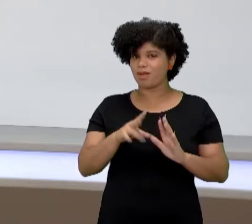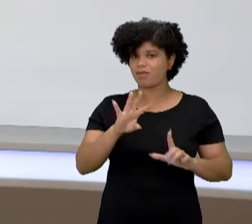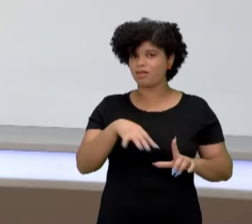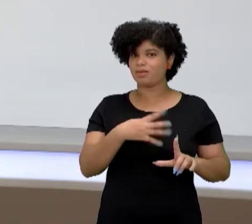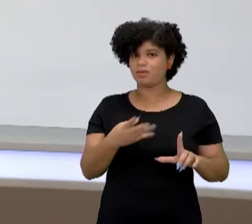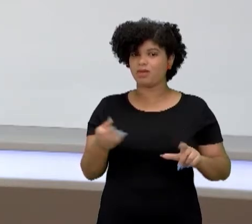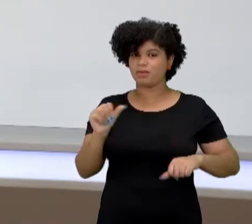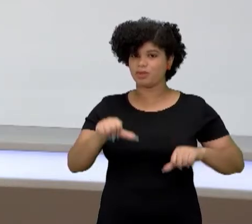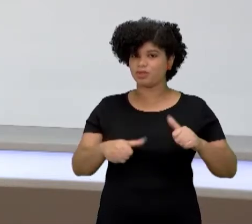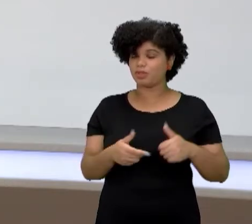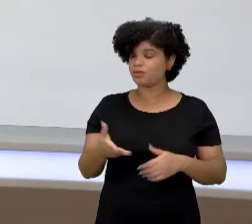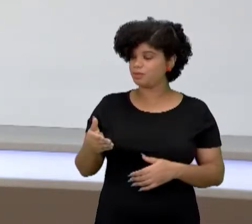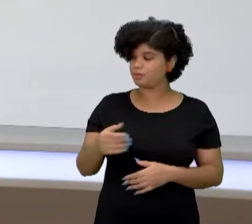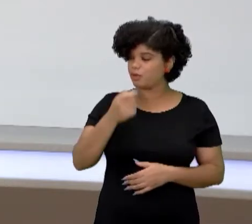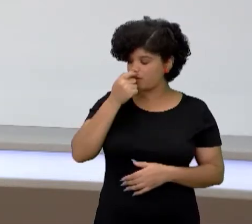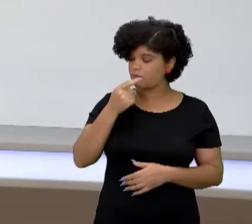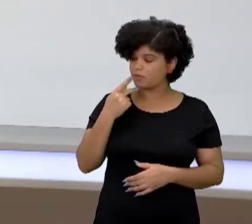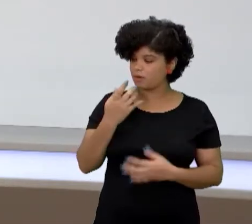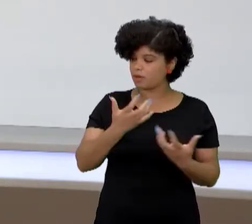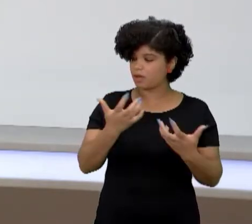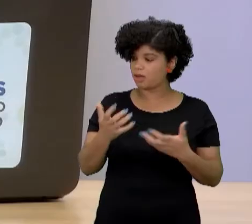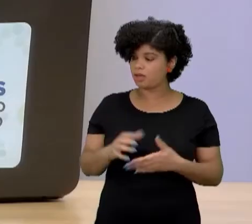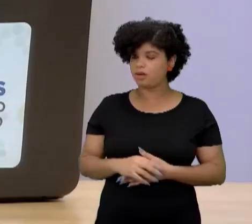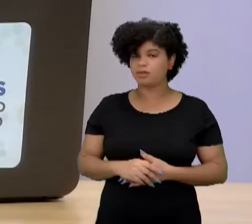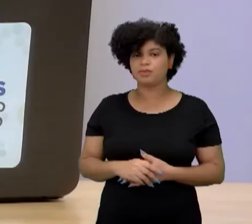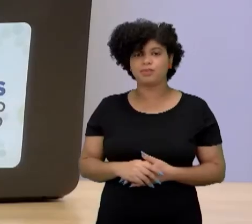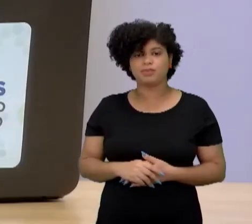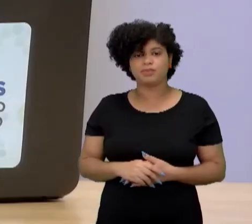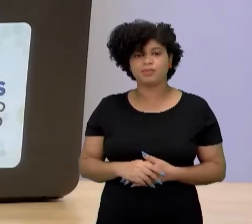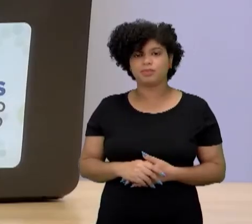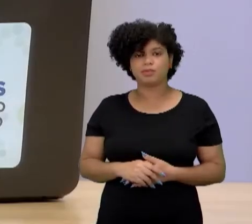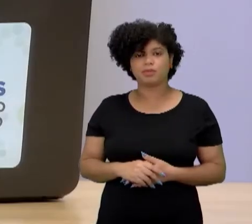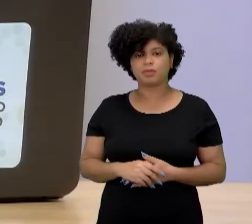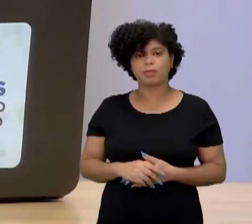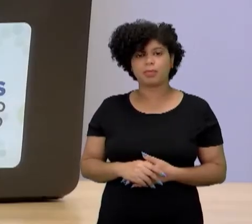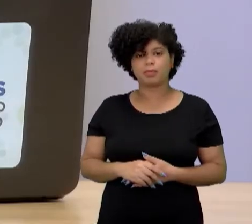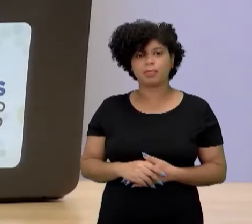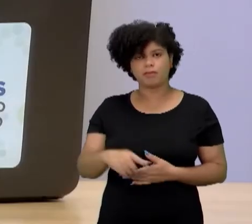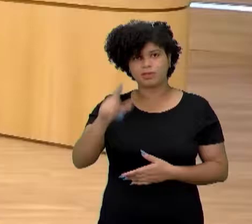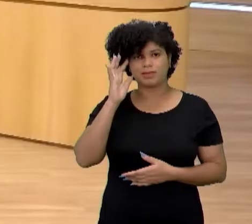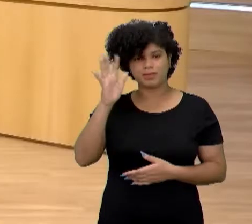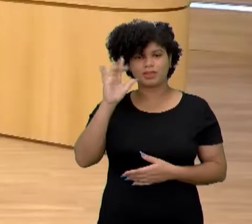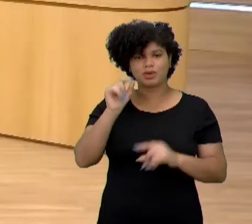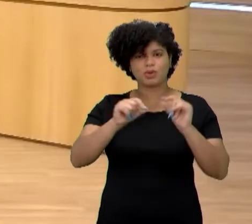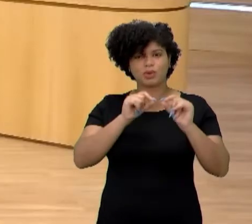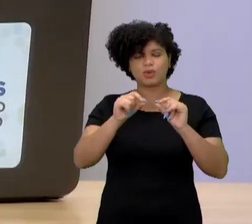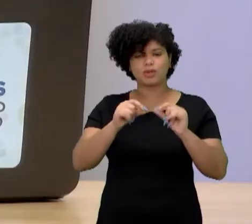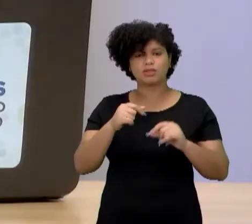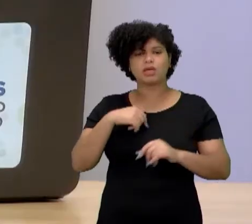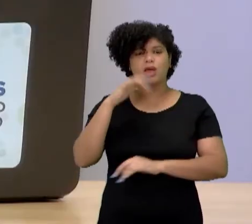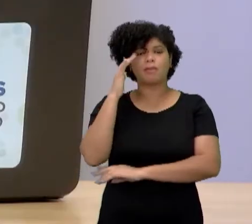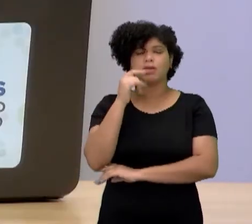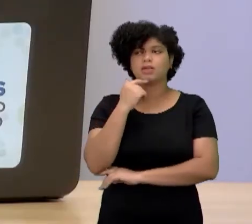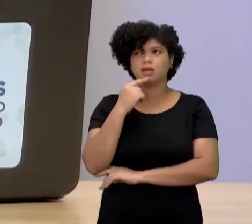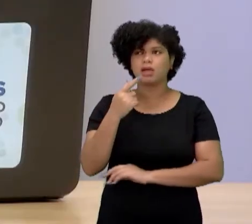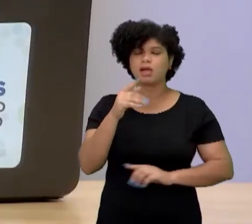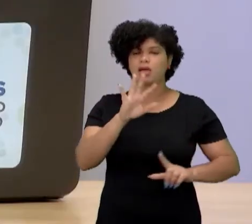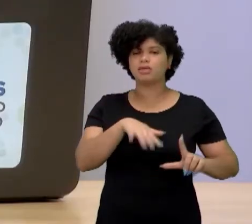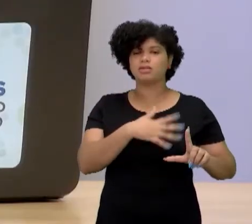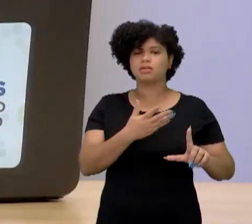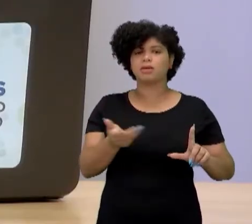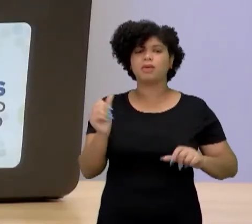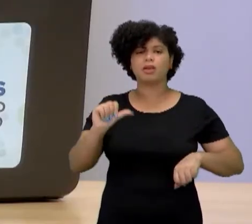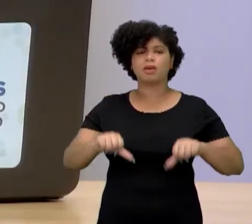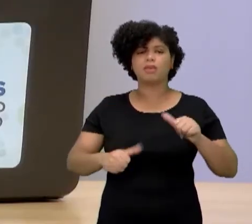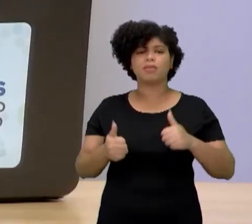periódica. Fabiana, quer falar alguma coisa? Não, eu acho que... Você está pensando aí? Não, eu estou pensando, porque assim, a tabela